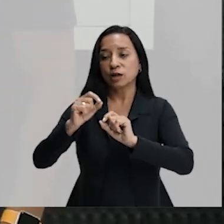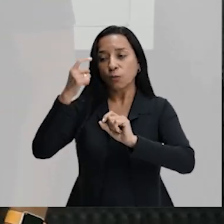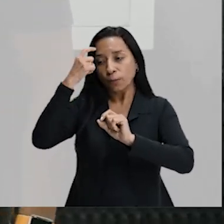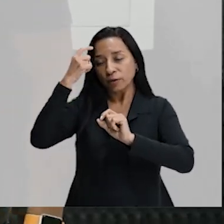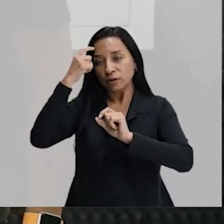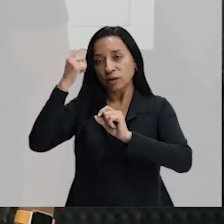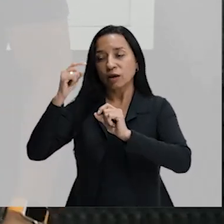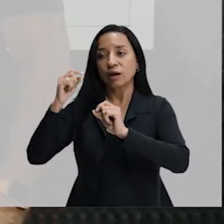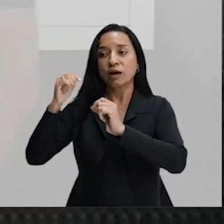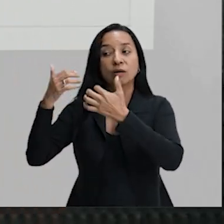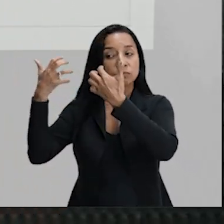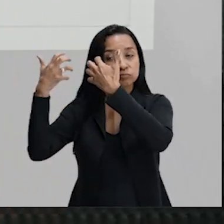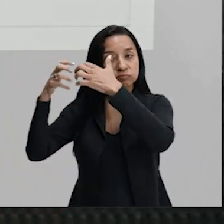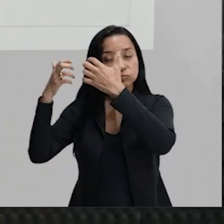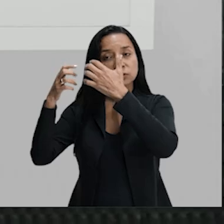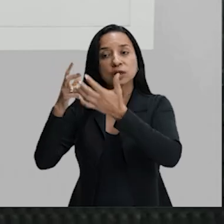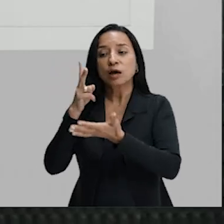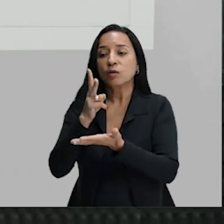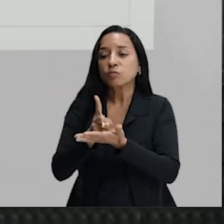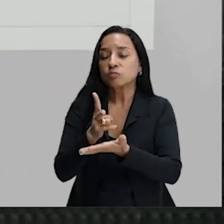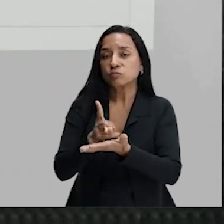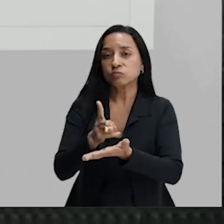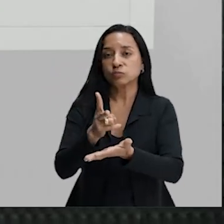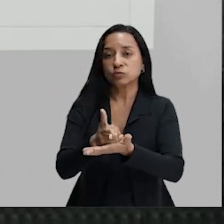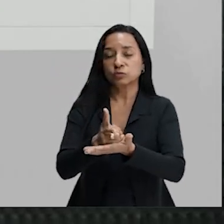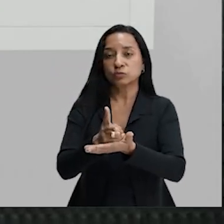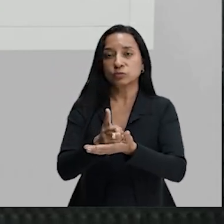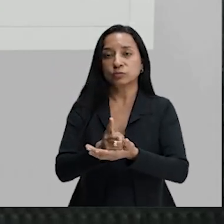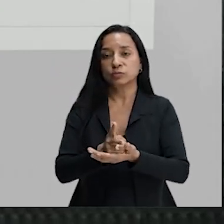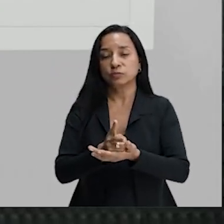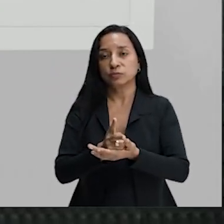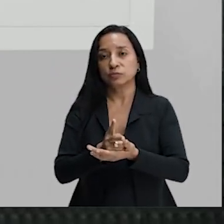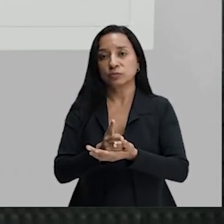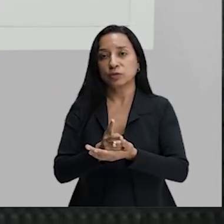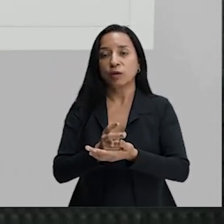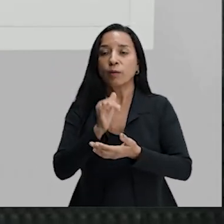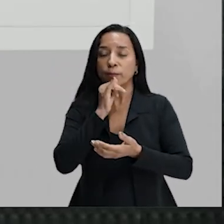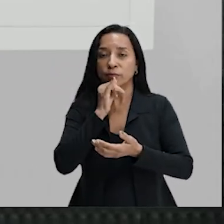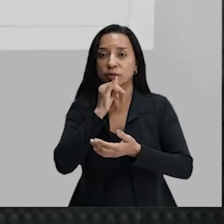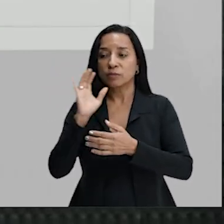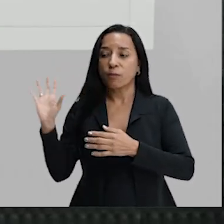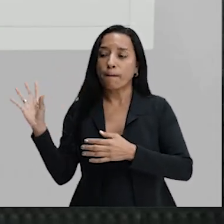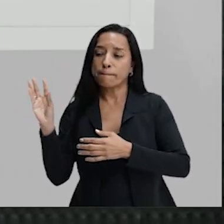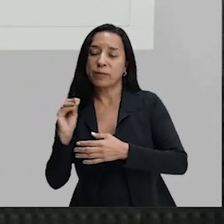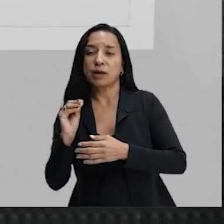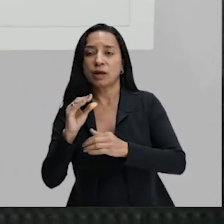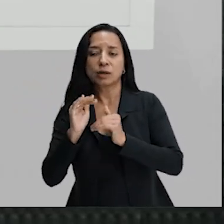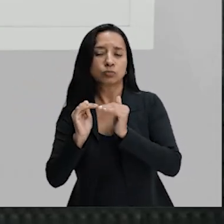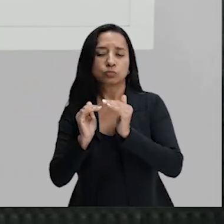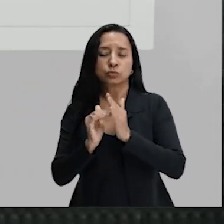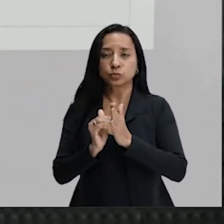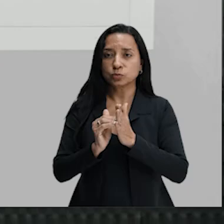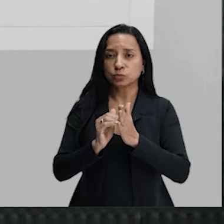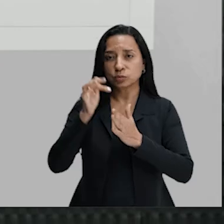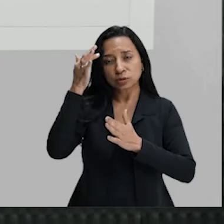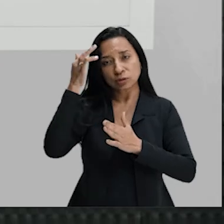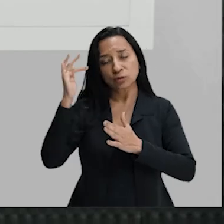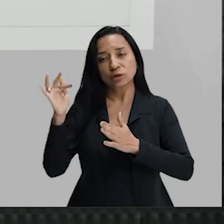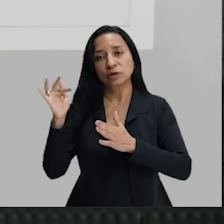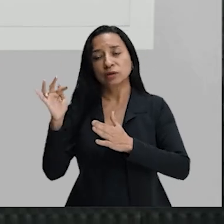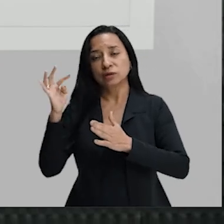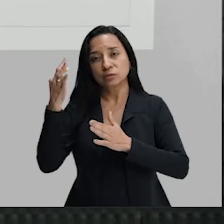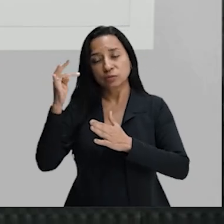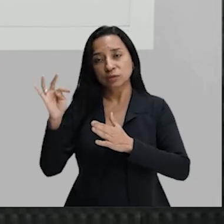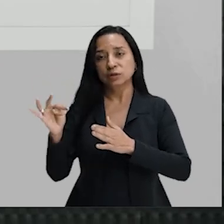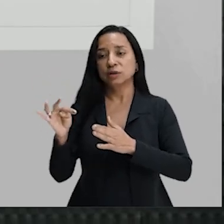contínuo, correto? E aí, quando você pega, por exemplo, todo este aparato aqui, você observa que nós temos aqui uma